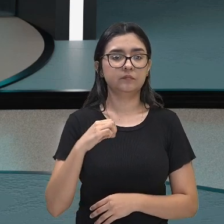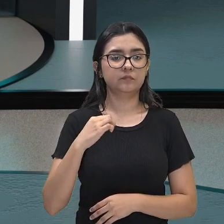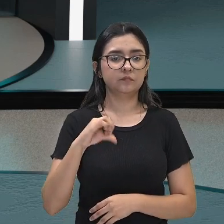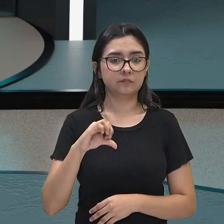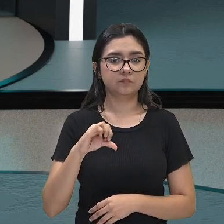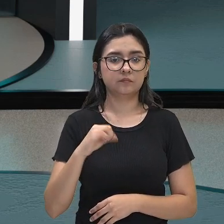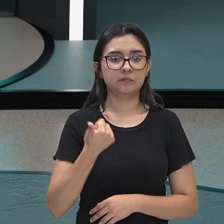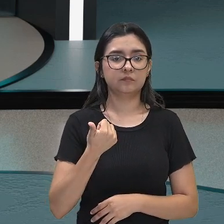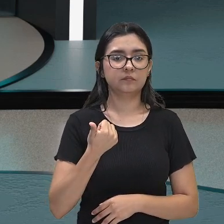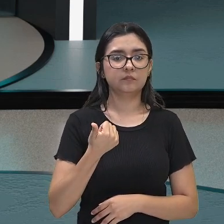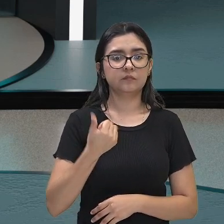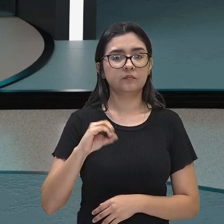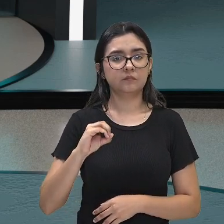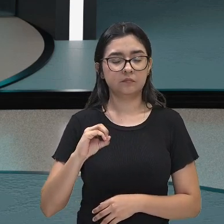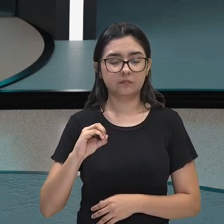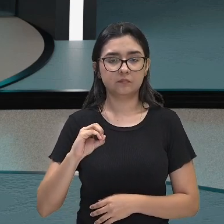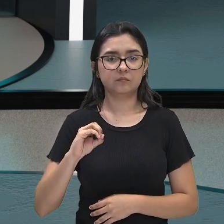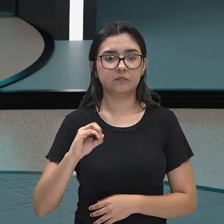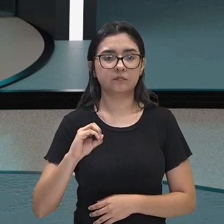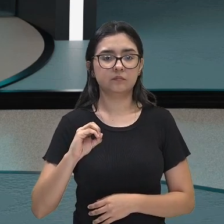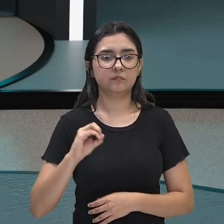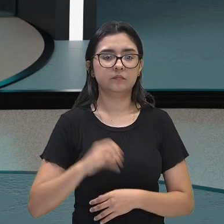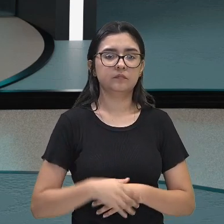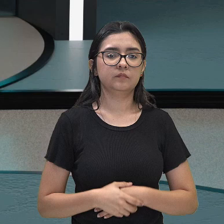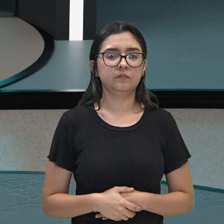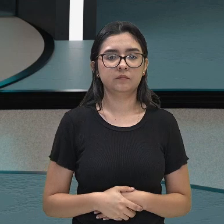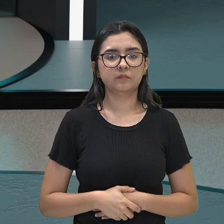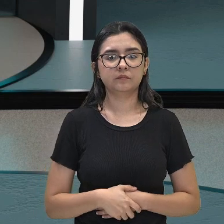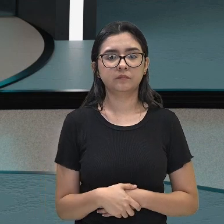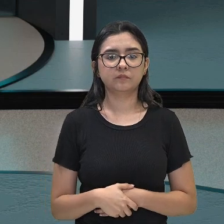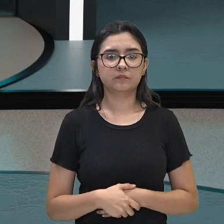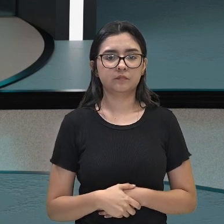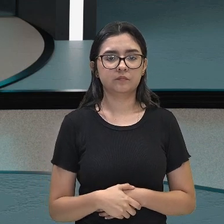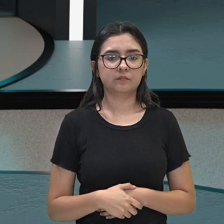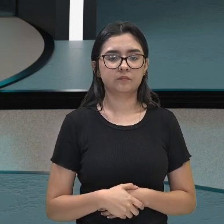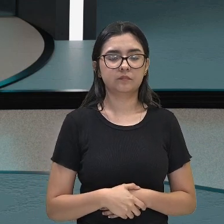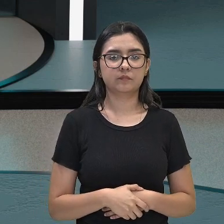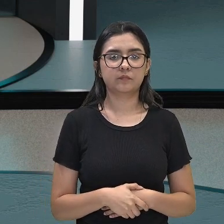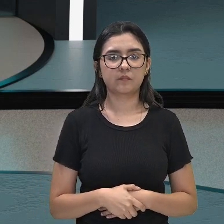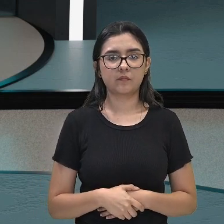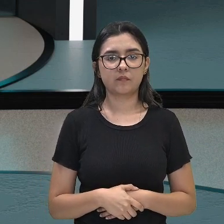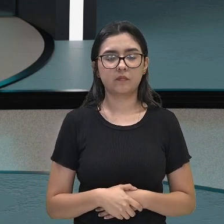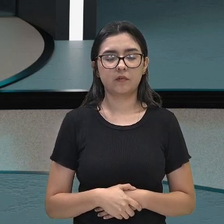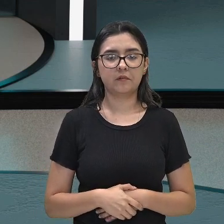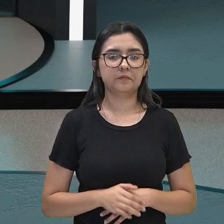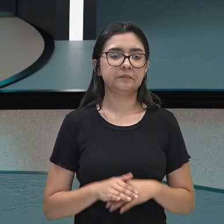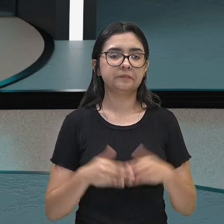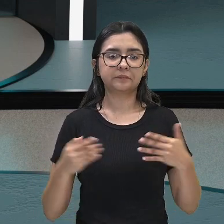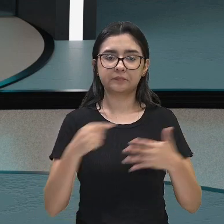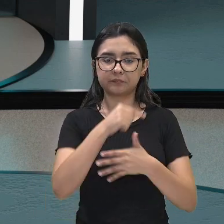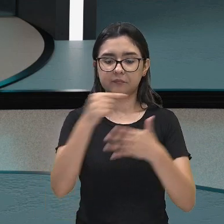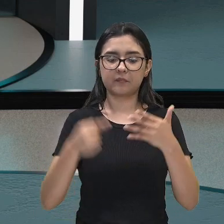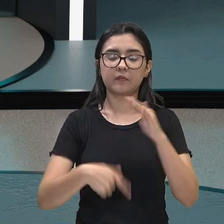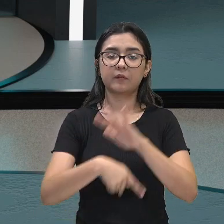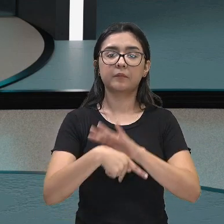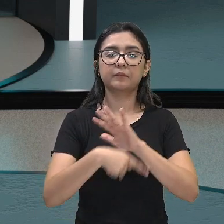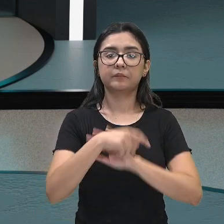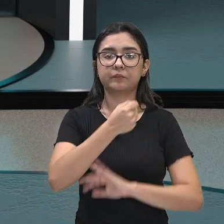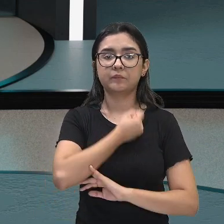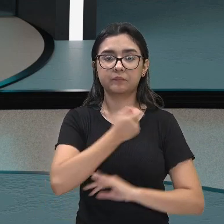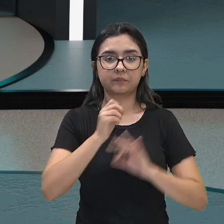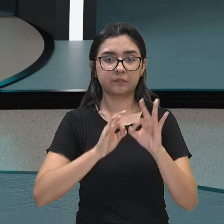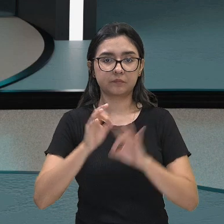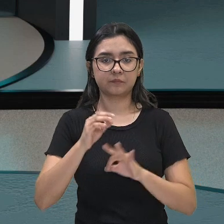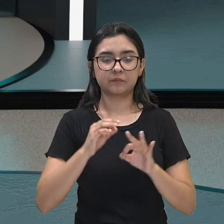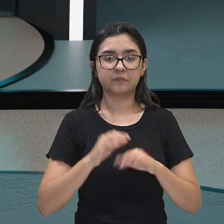octava, noveno e novena, e ele décimo e décima. Então, esses são os números